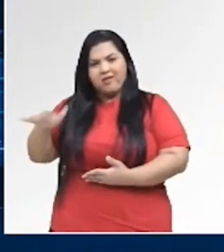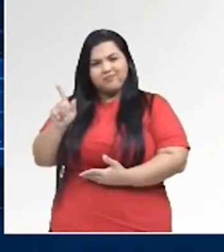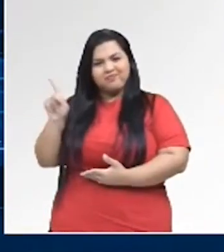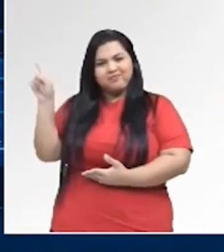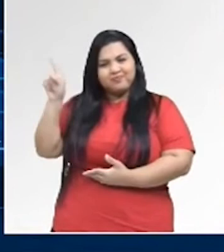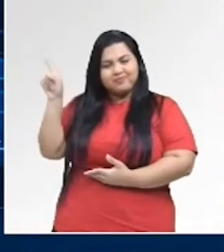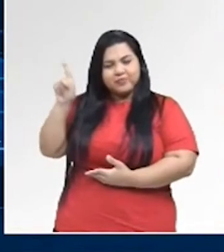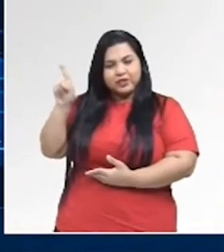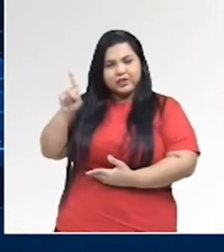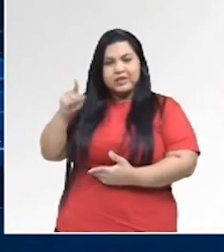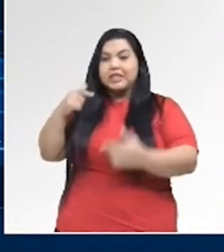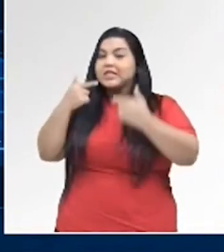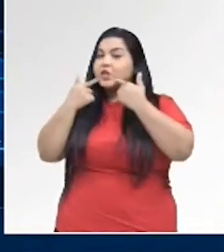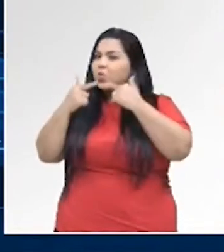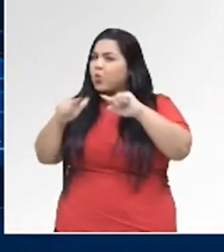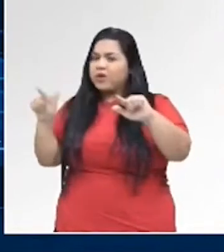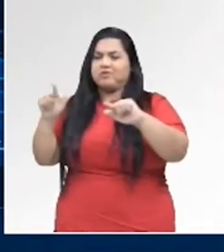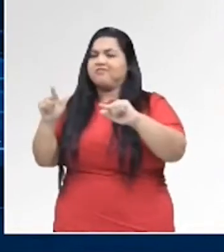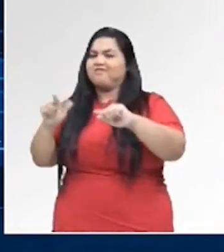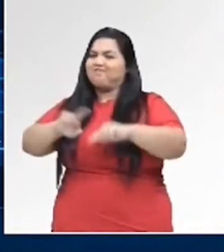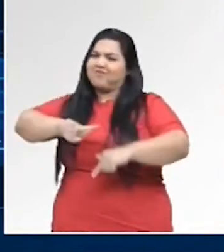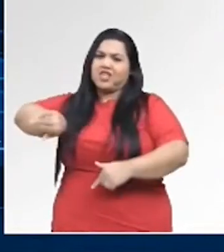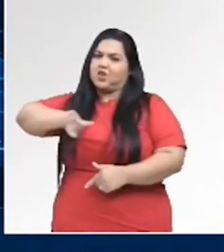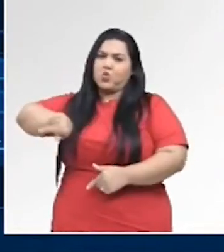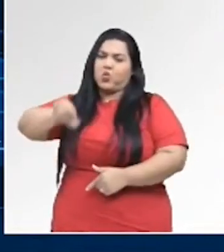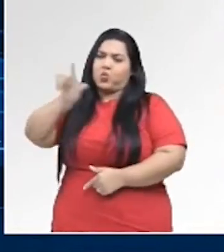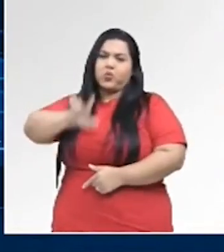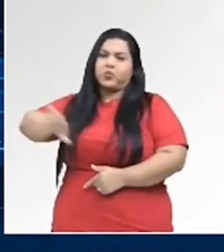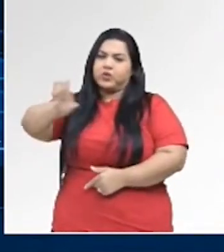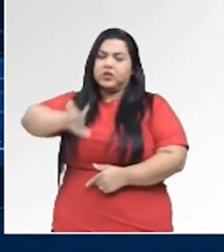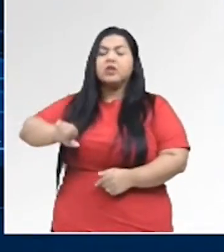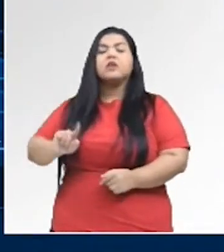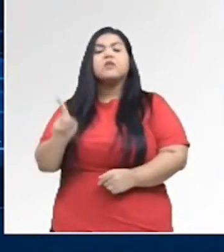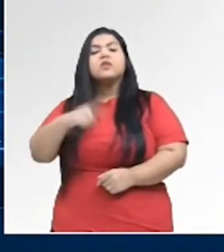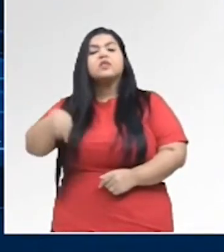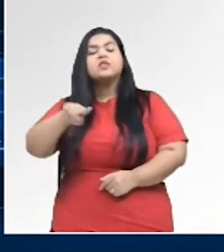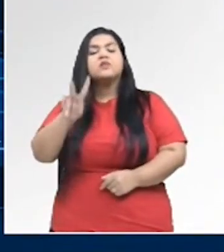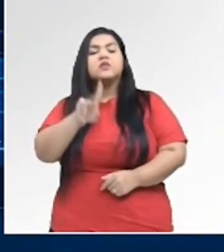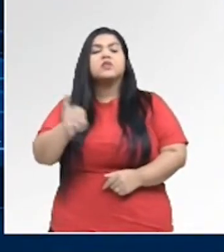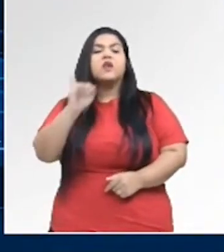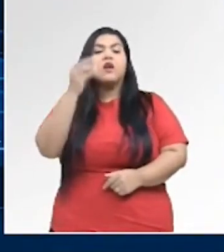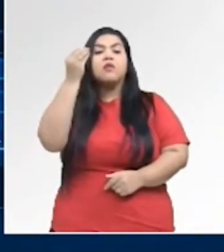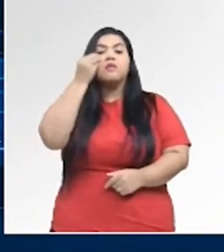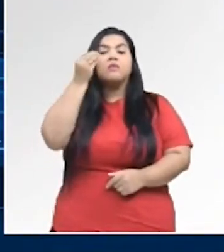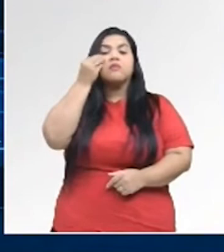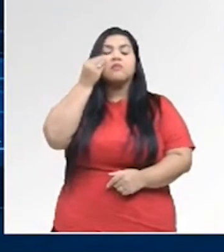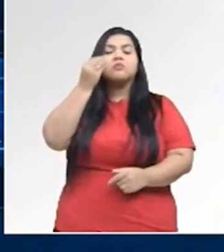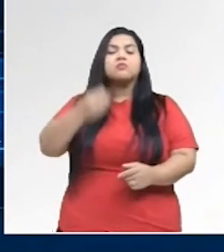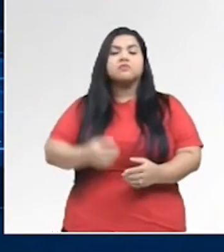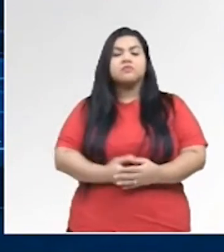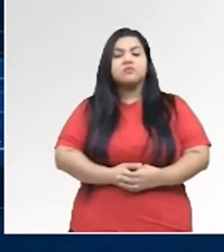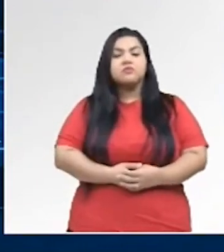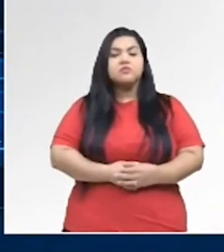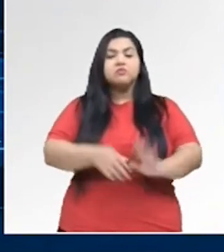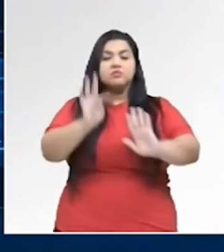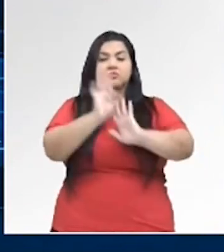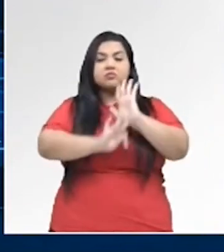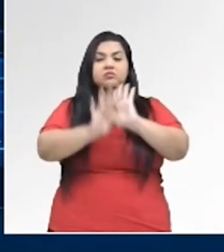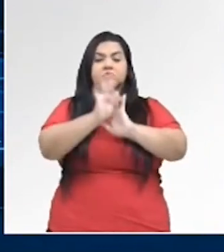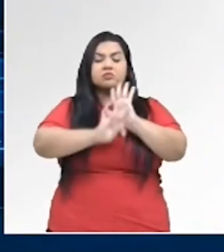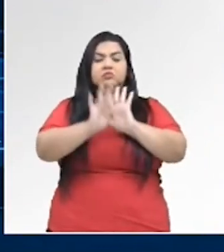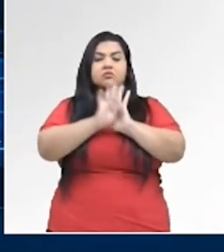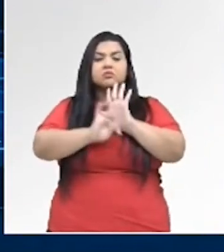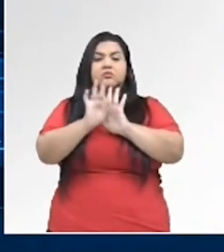linguagem não literária. A linguagem não literária, vocês vão observar que os textos,